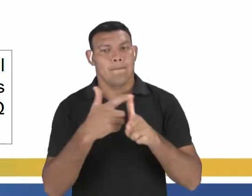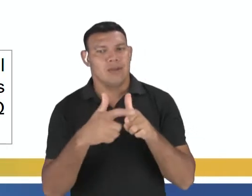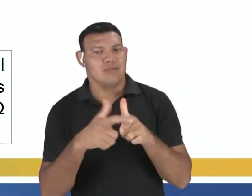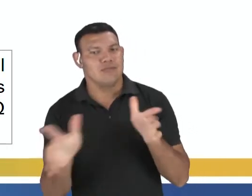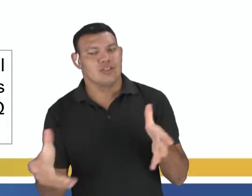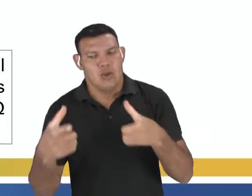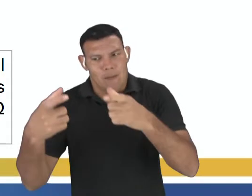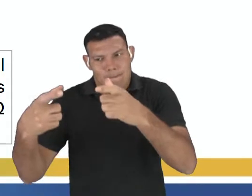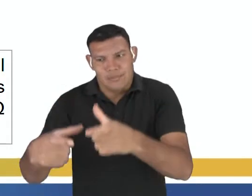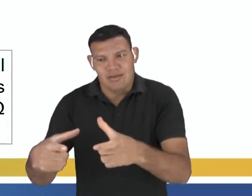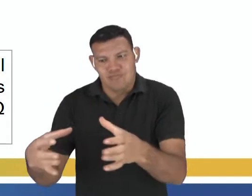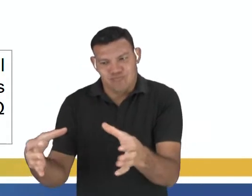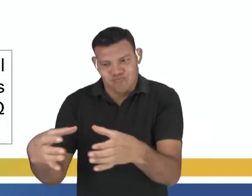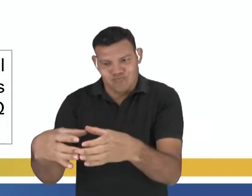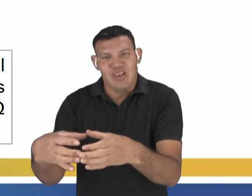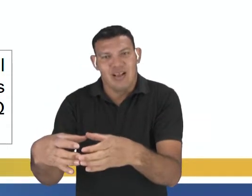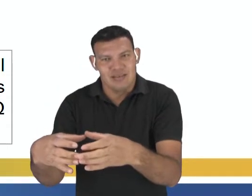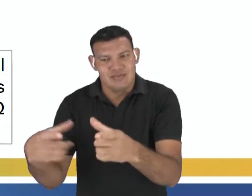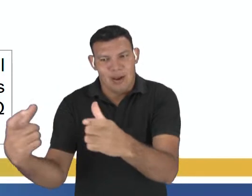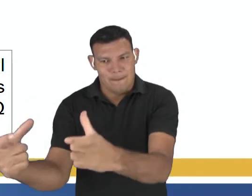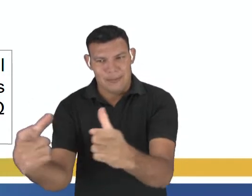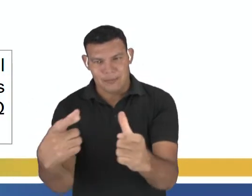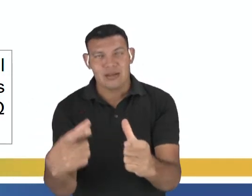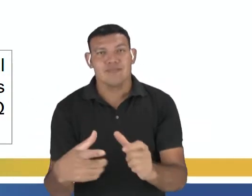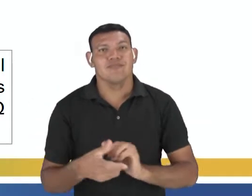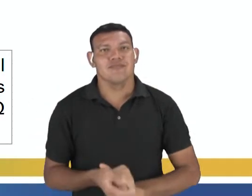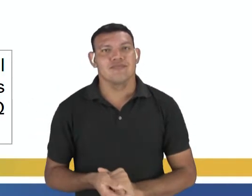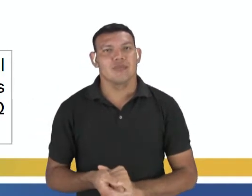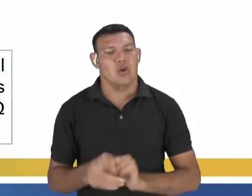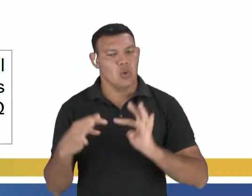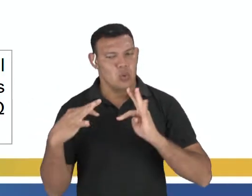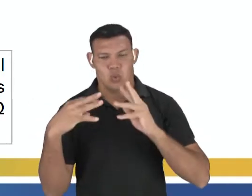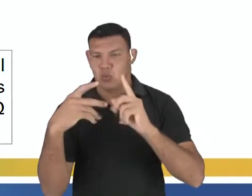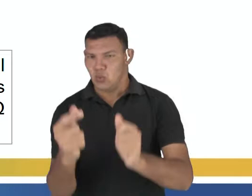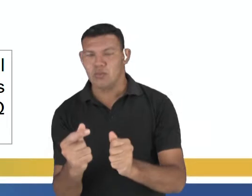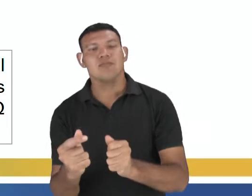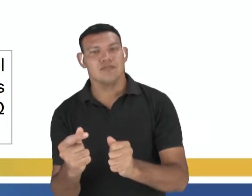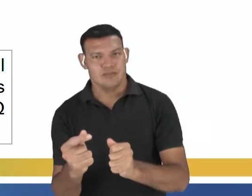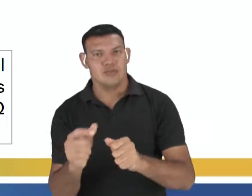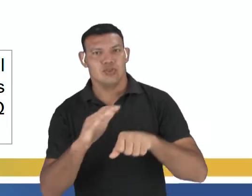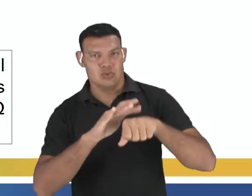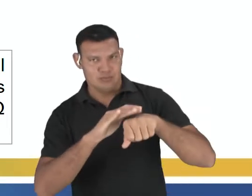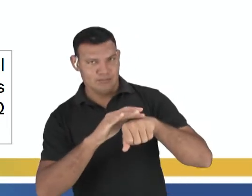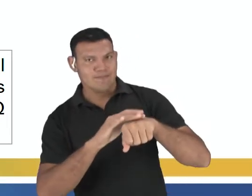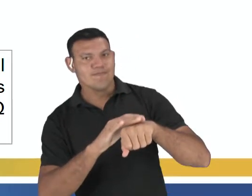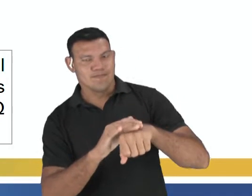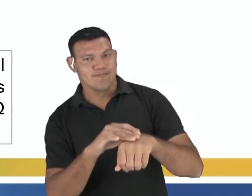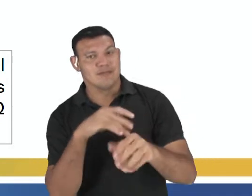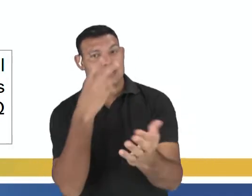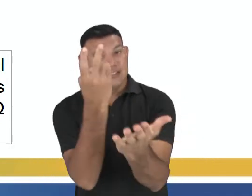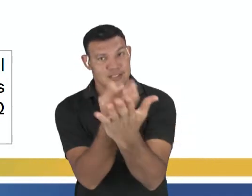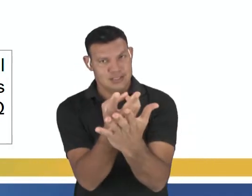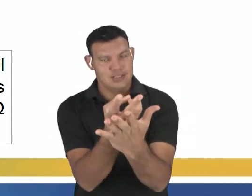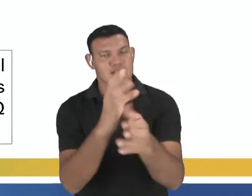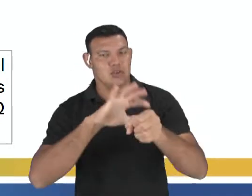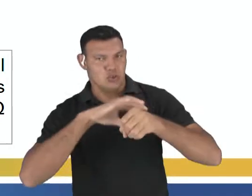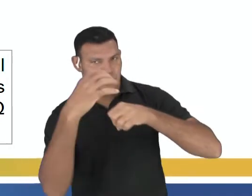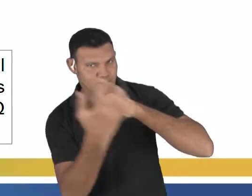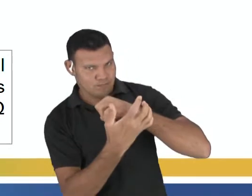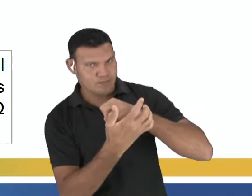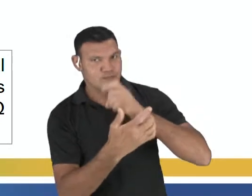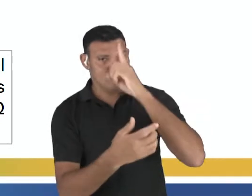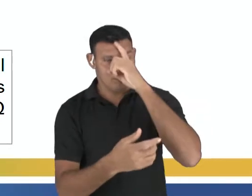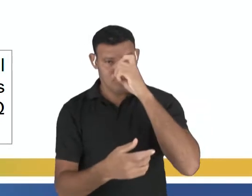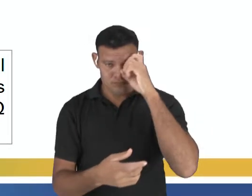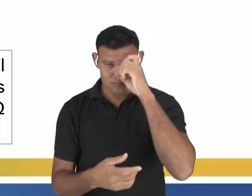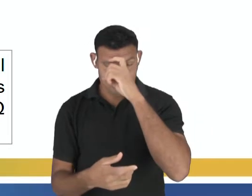problema. Nesse caso, ele vai ser formado por todos os pacientes que estão internados com Covid-19 no